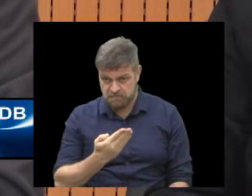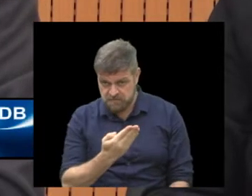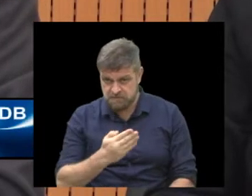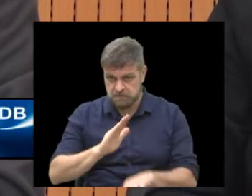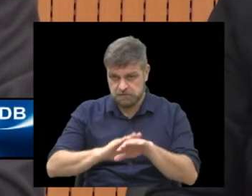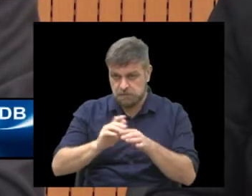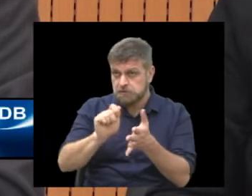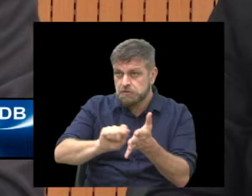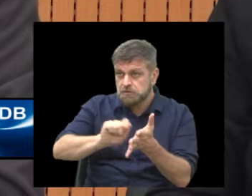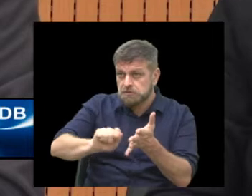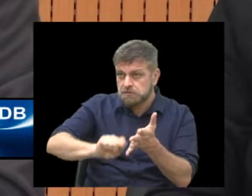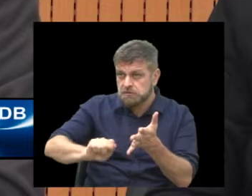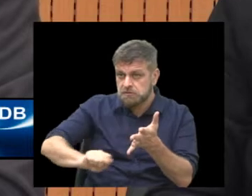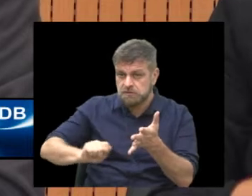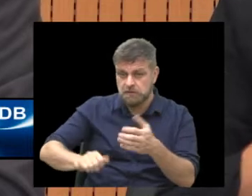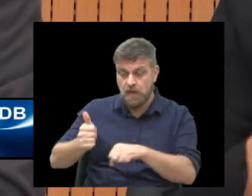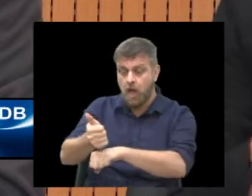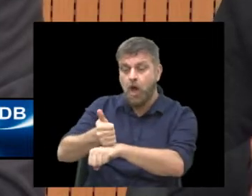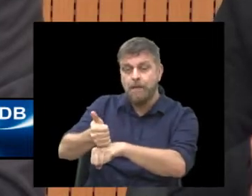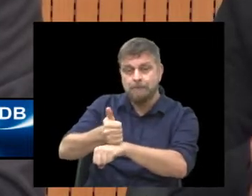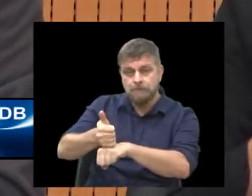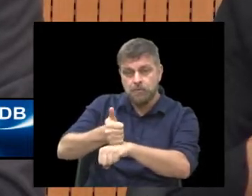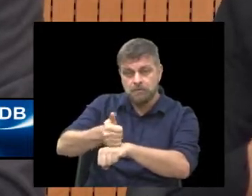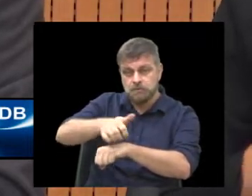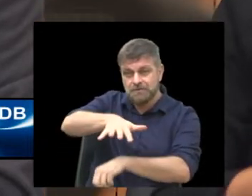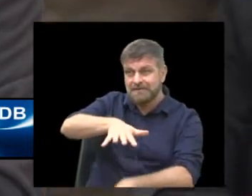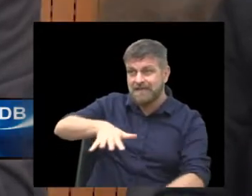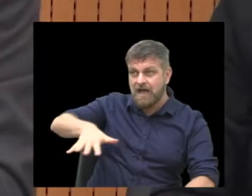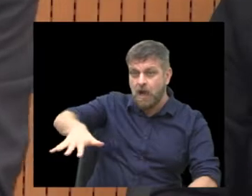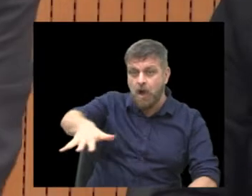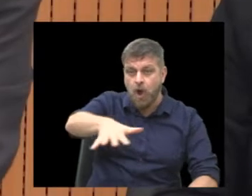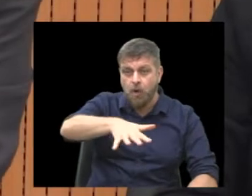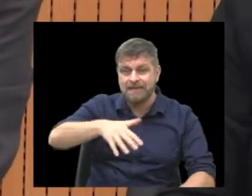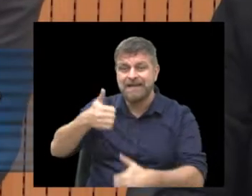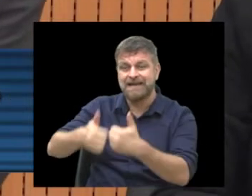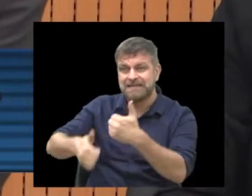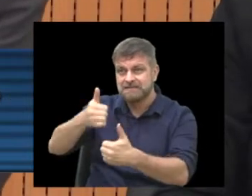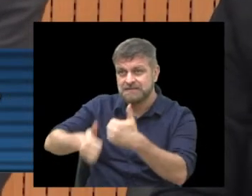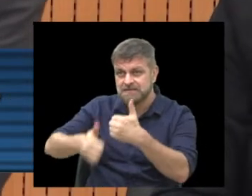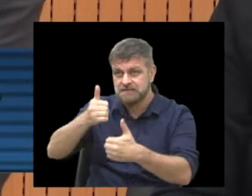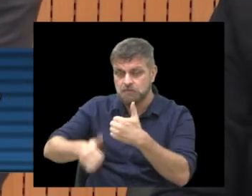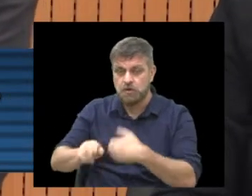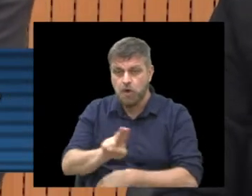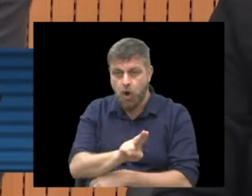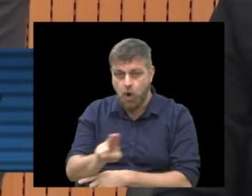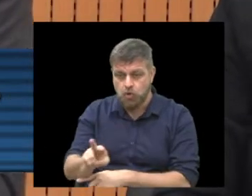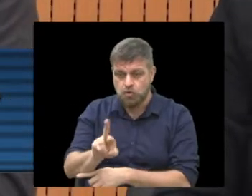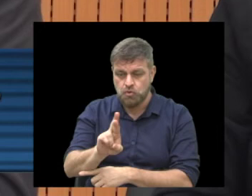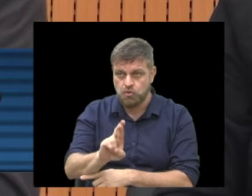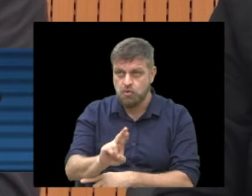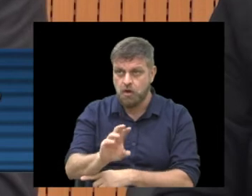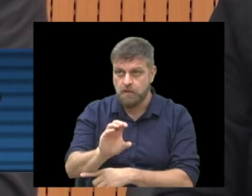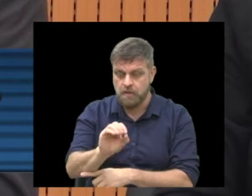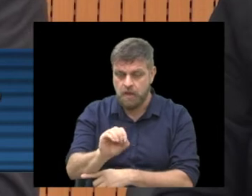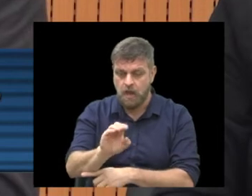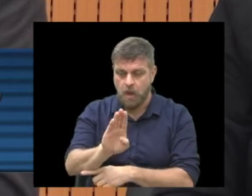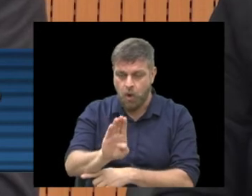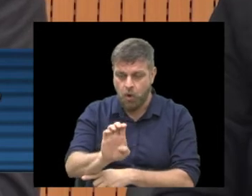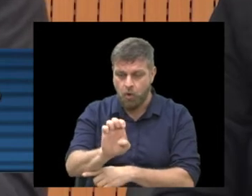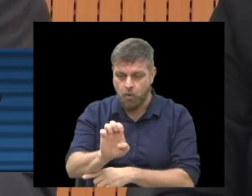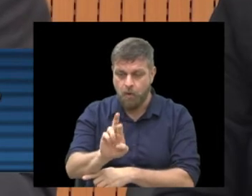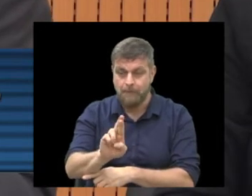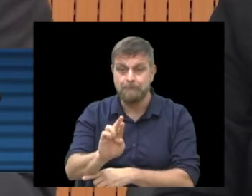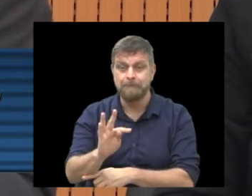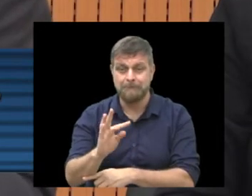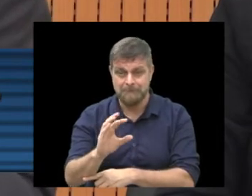processo 228953, de autoria do senhor vereador Marcos Bernadelli, que concede diploma de mérito esportivo